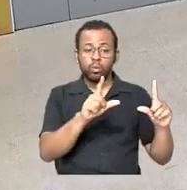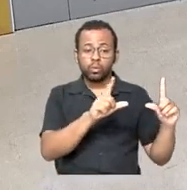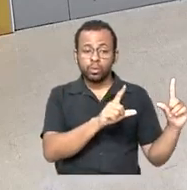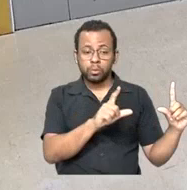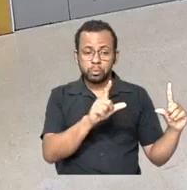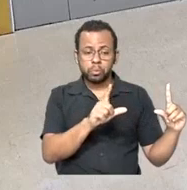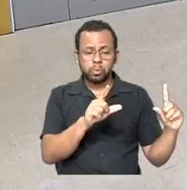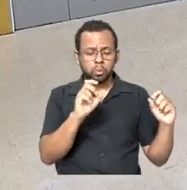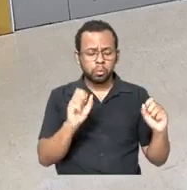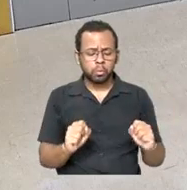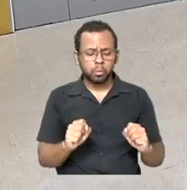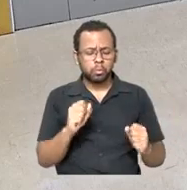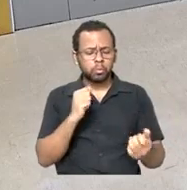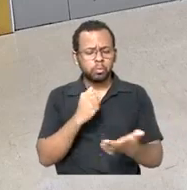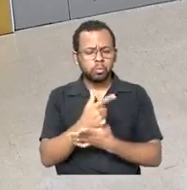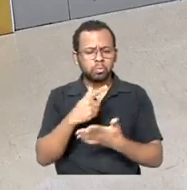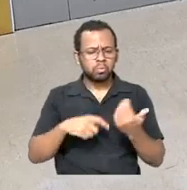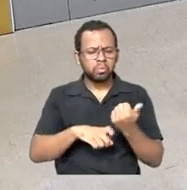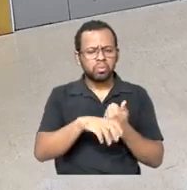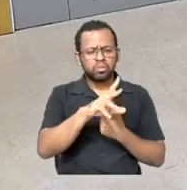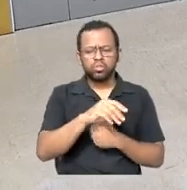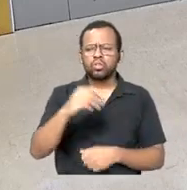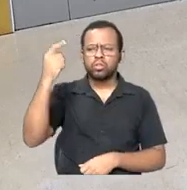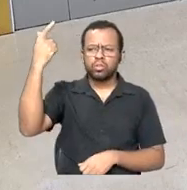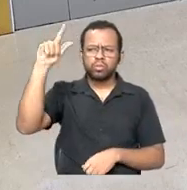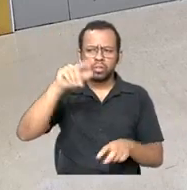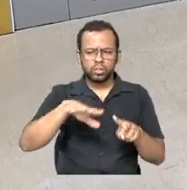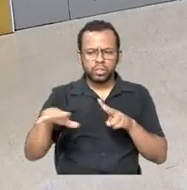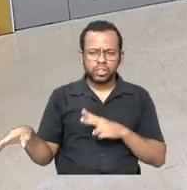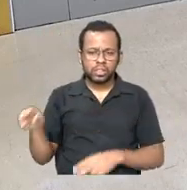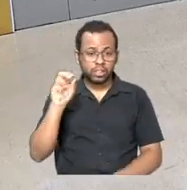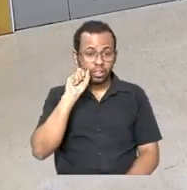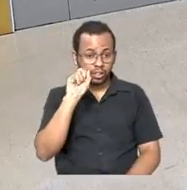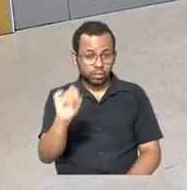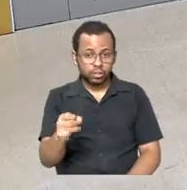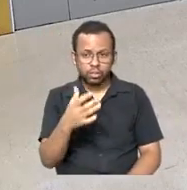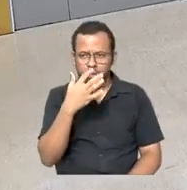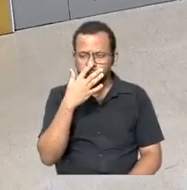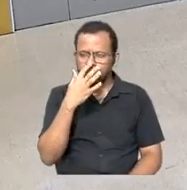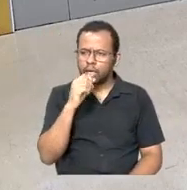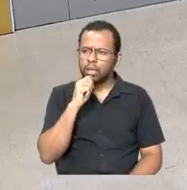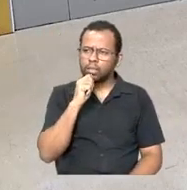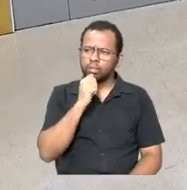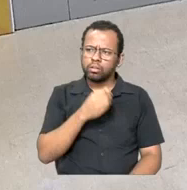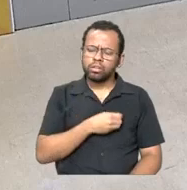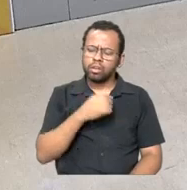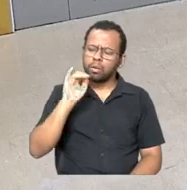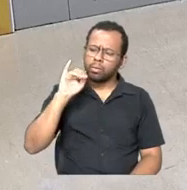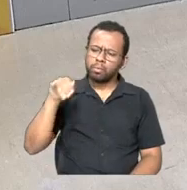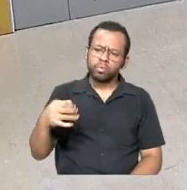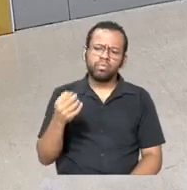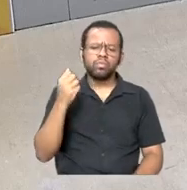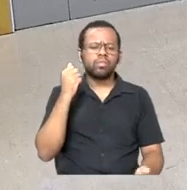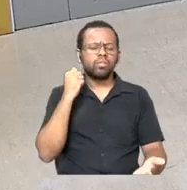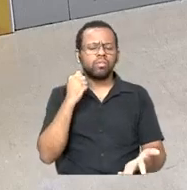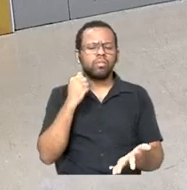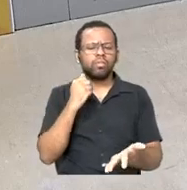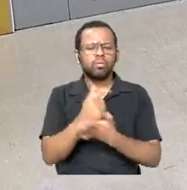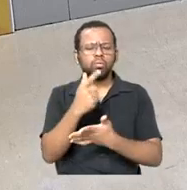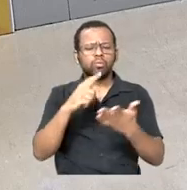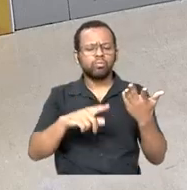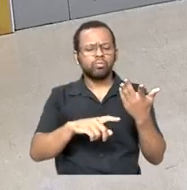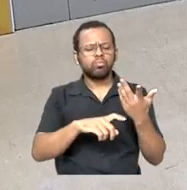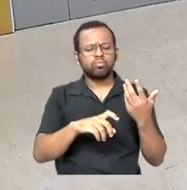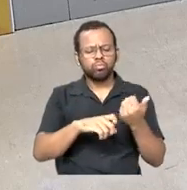adquirir o cajucap da próxima semana se você tá assistindo e não tá participando aproveita para adquirir para não deixar